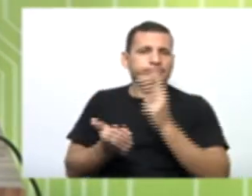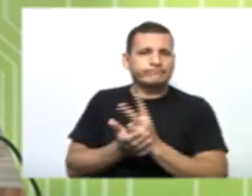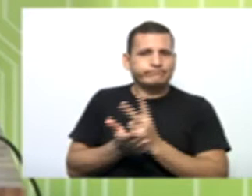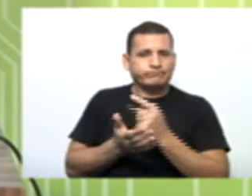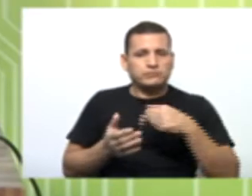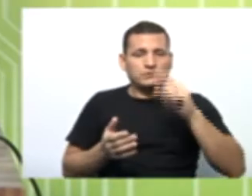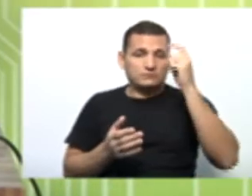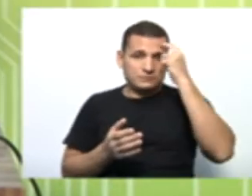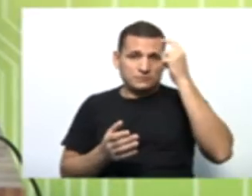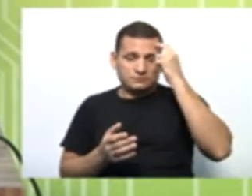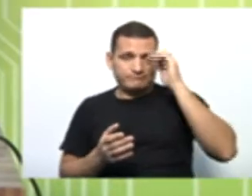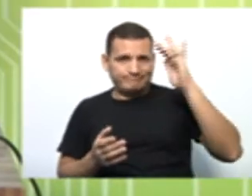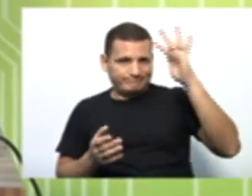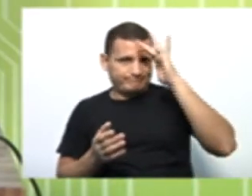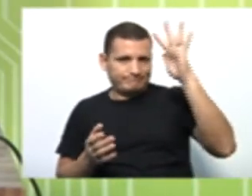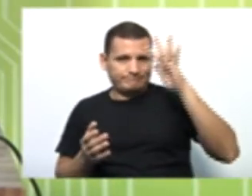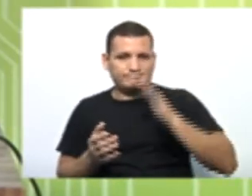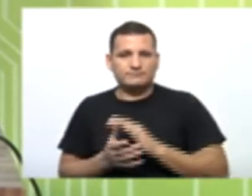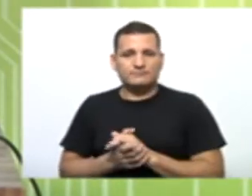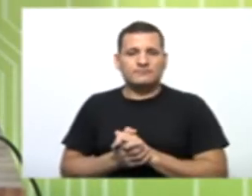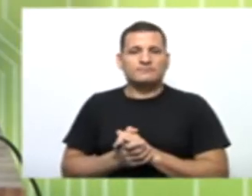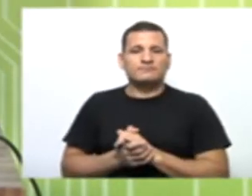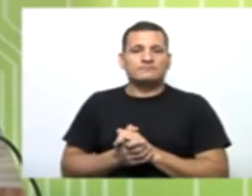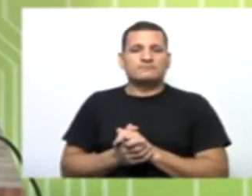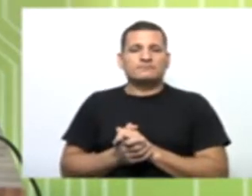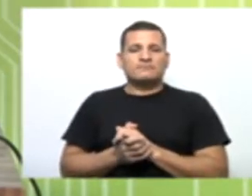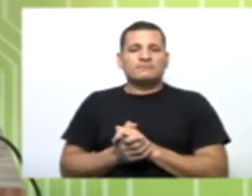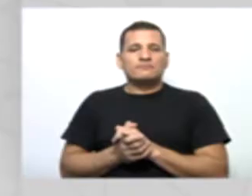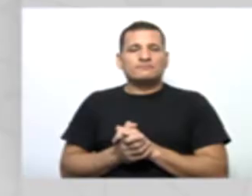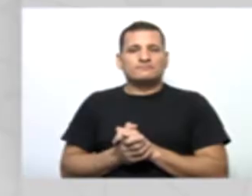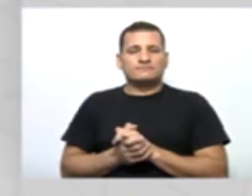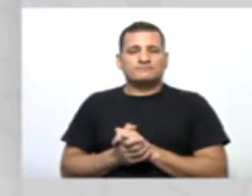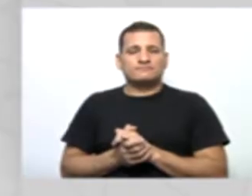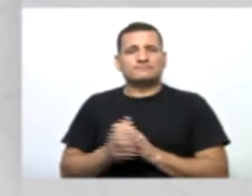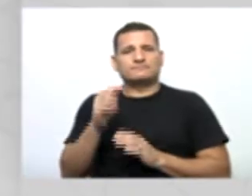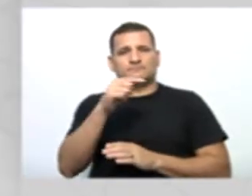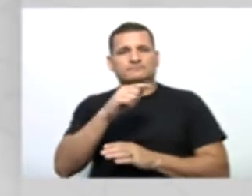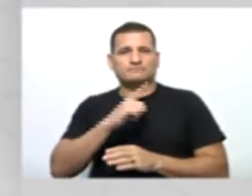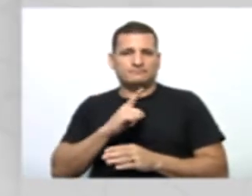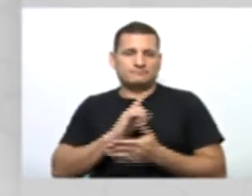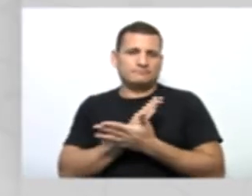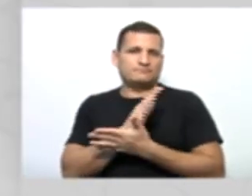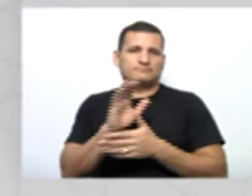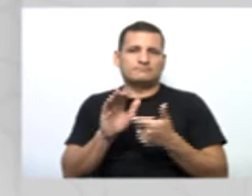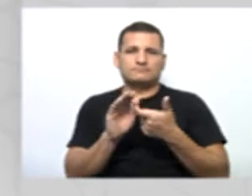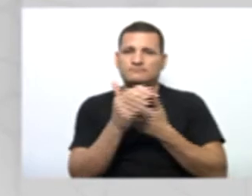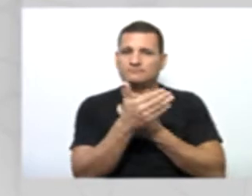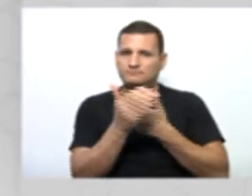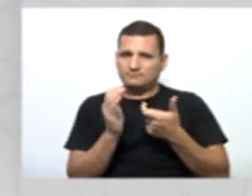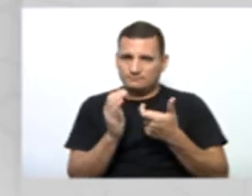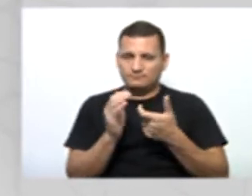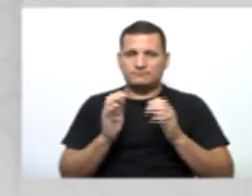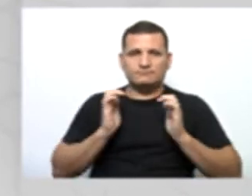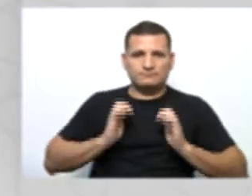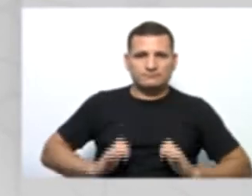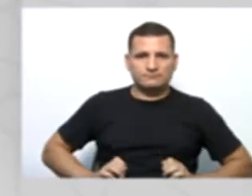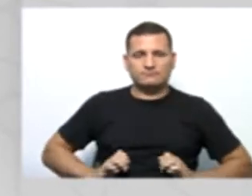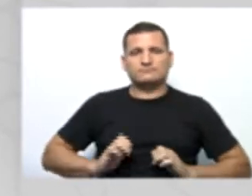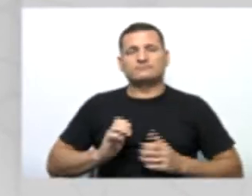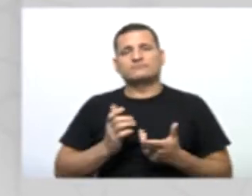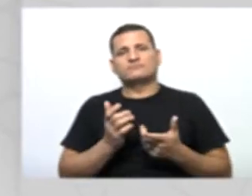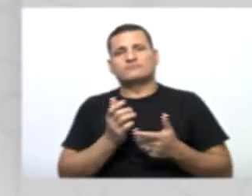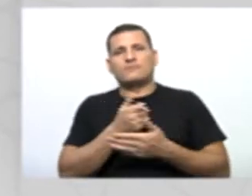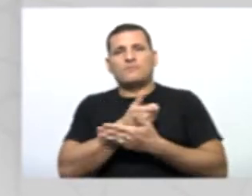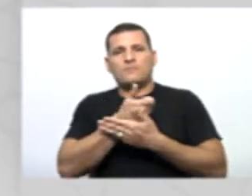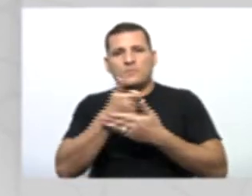refletimos sobre as nossas ações. Aqui nós temos algumas terminologias sobre ética e moral. O senhor poderia nos explicar, professor Wesley,